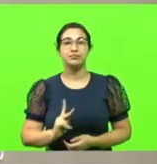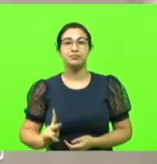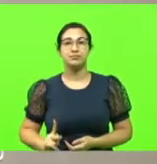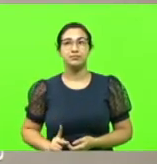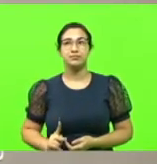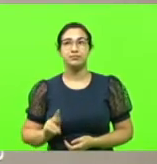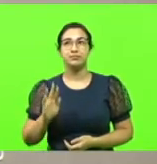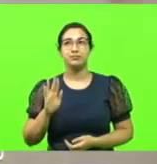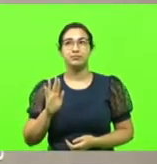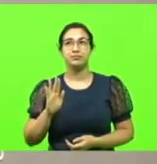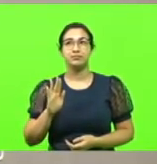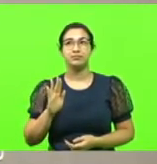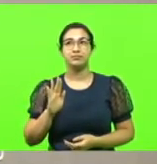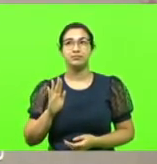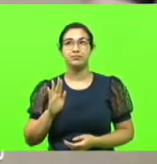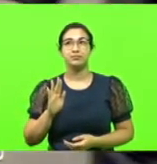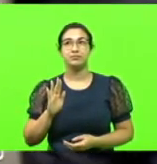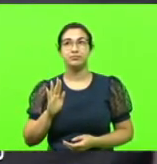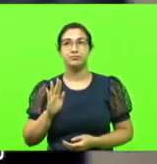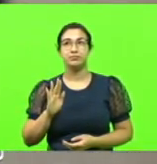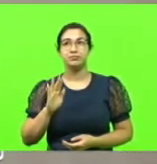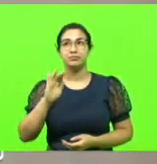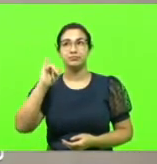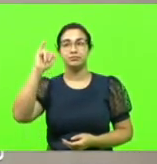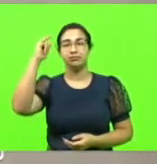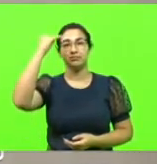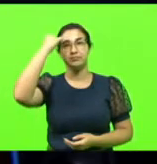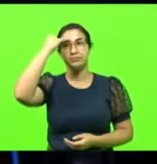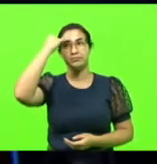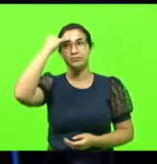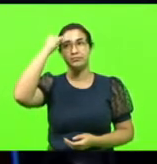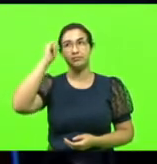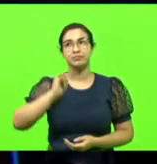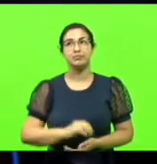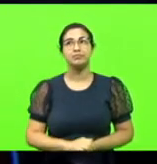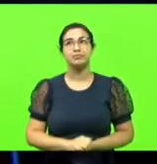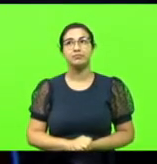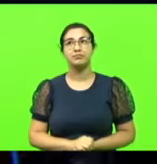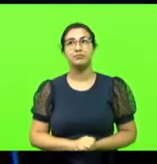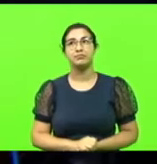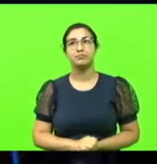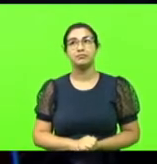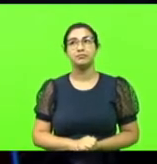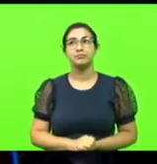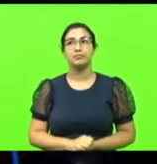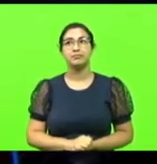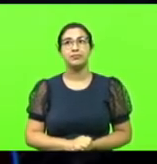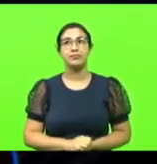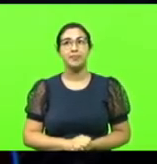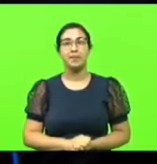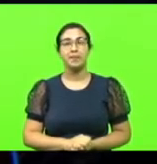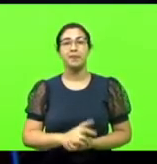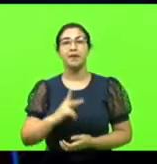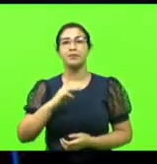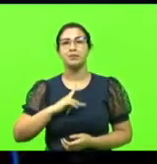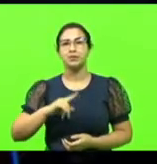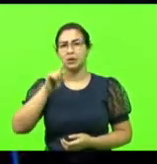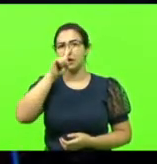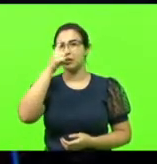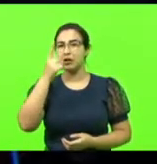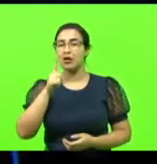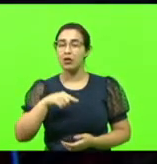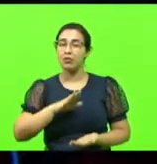Para encaminhamento de voto, com a palavra o deputado José Milton Schaefer. Presidente, a iniciativa ela é bastante